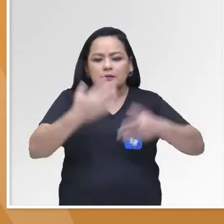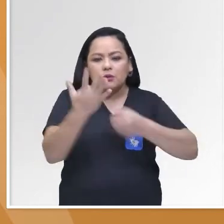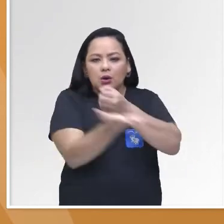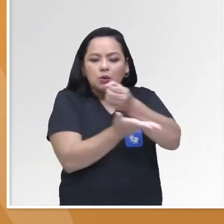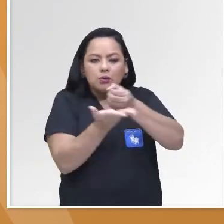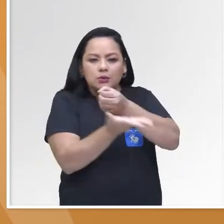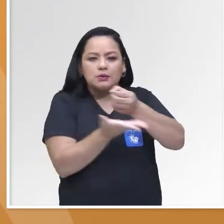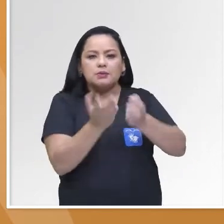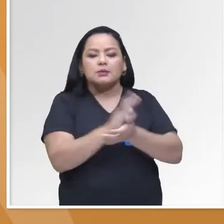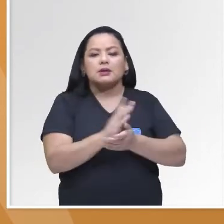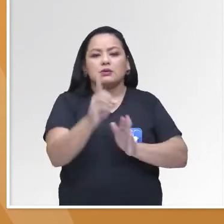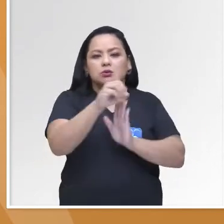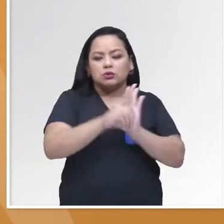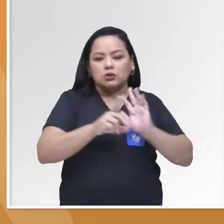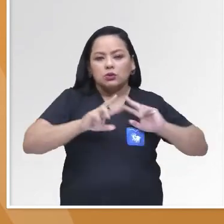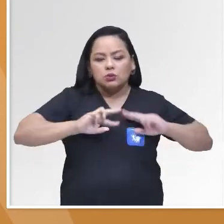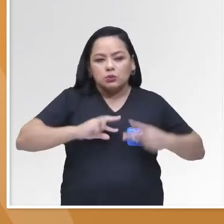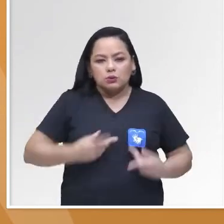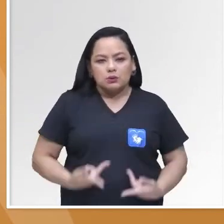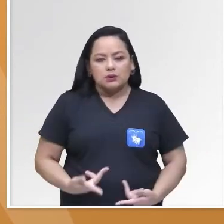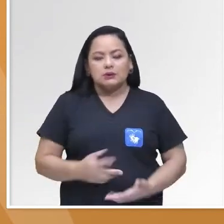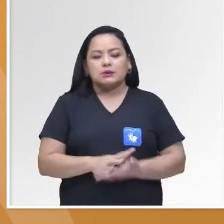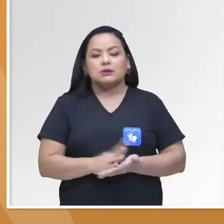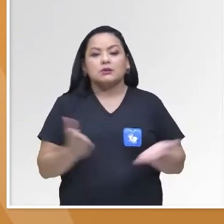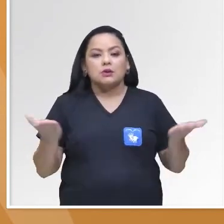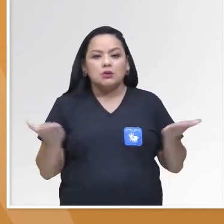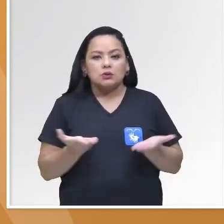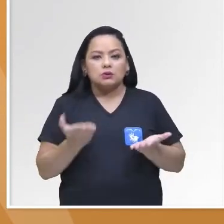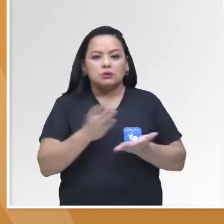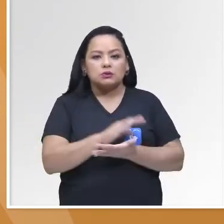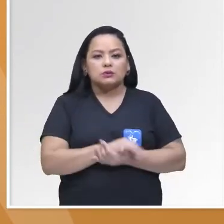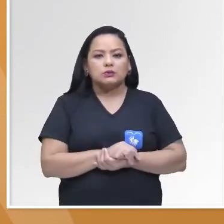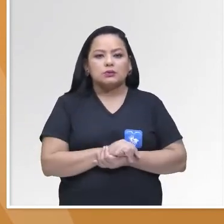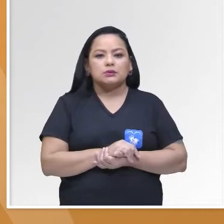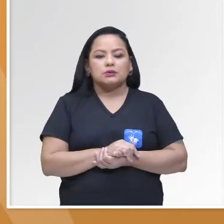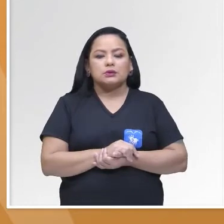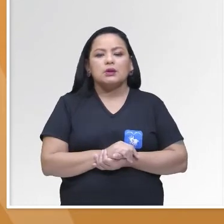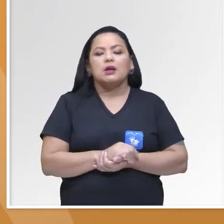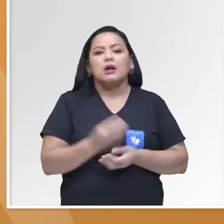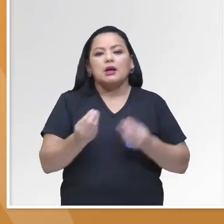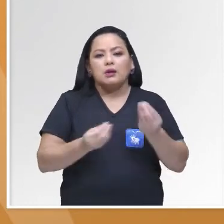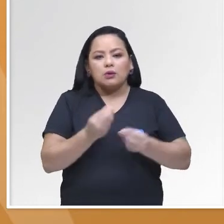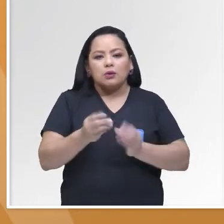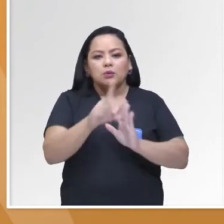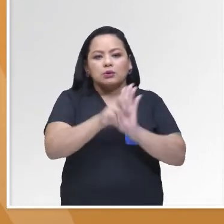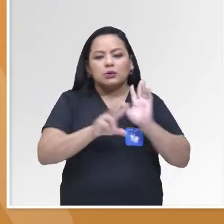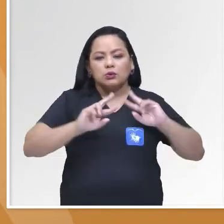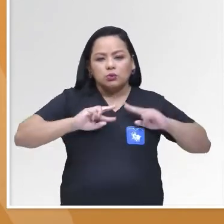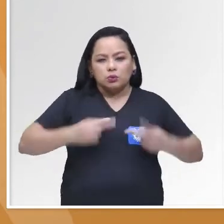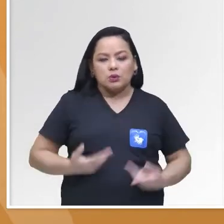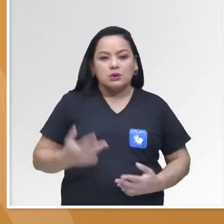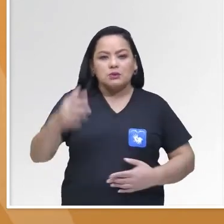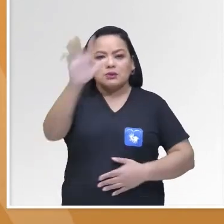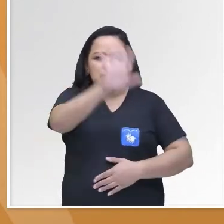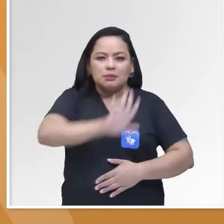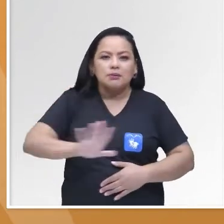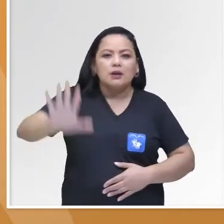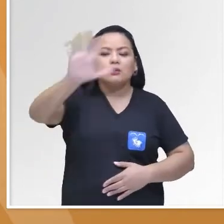fundamentando os direitos humanos nos dias atuais, é que eles são para todos,